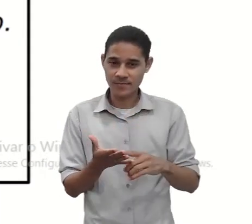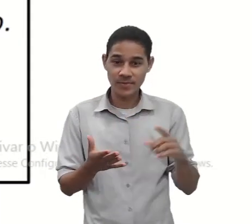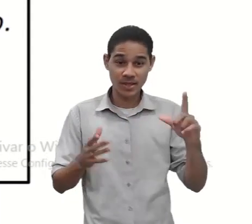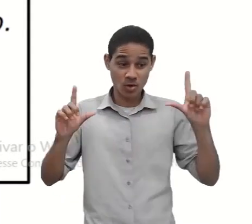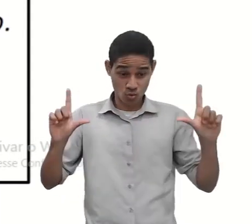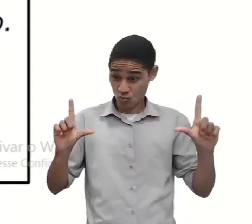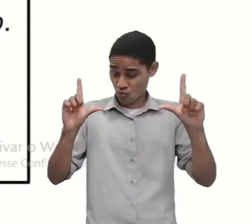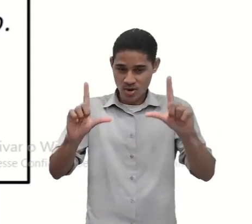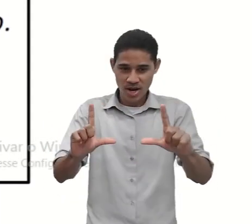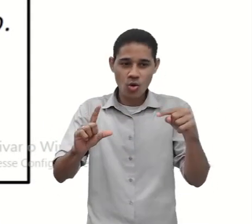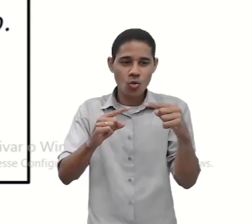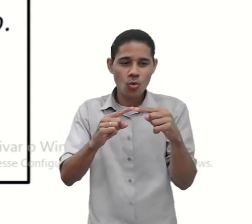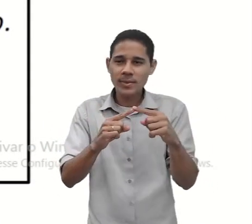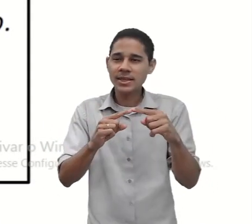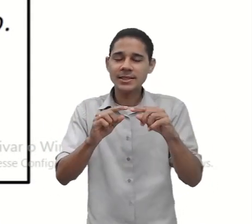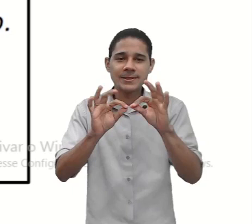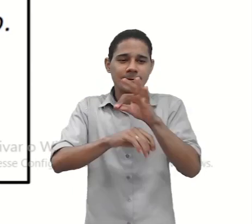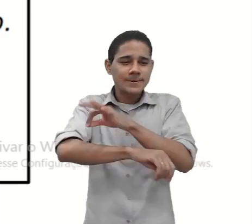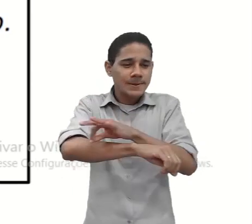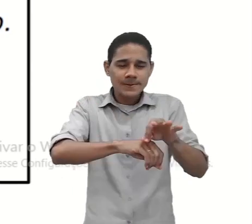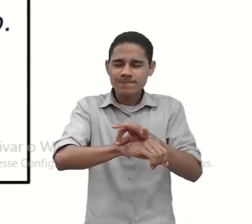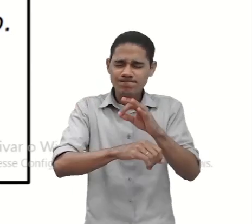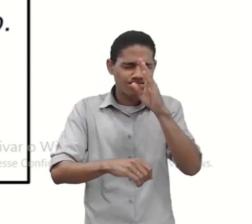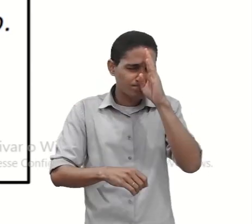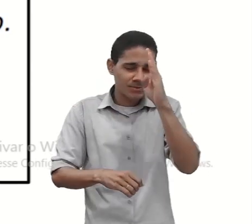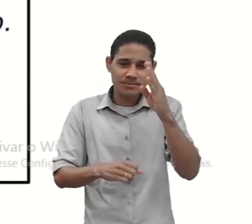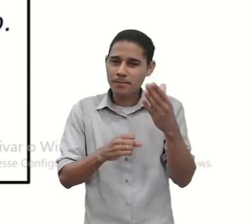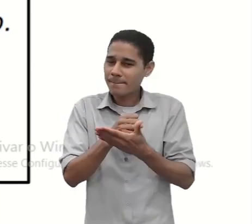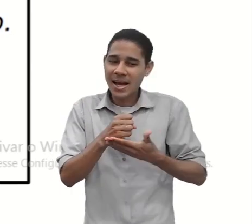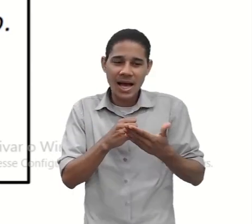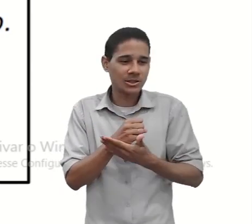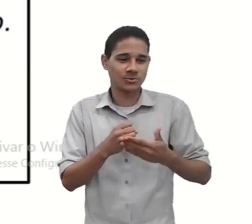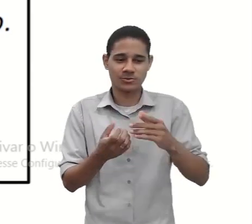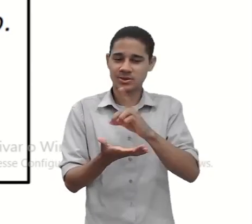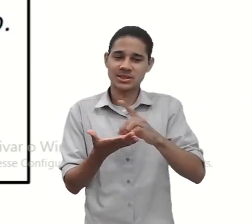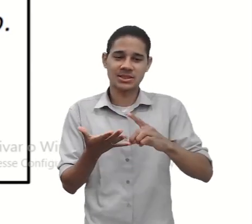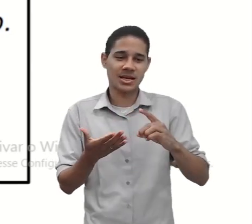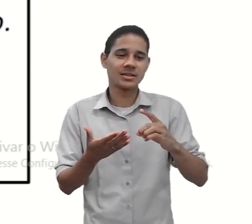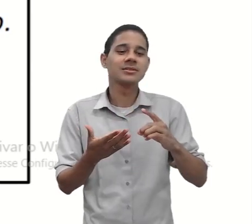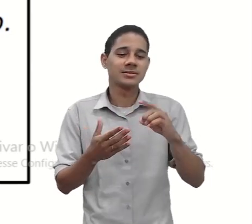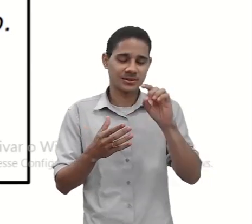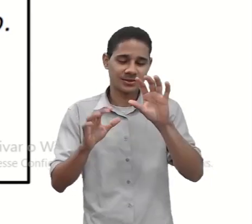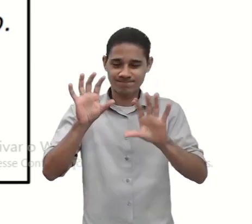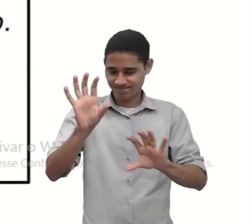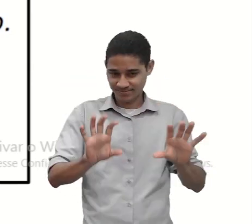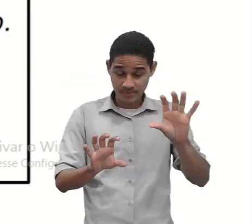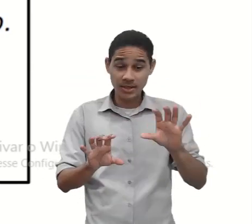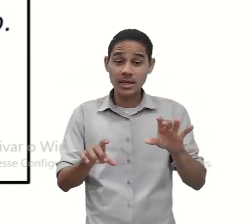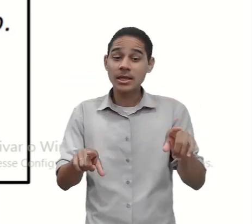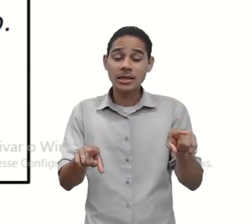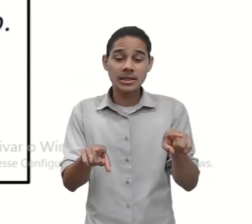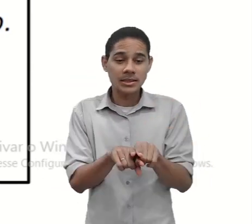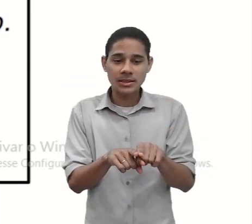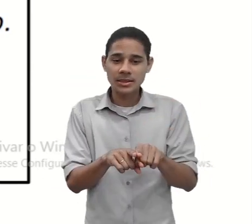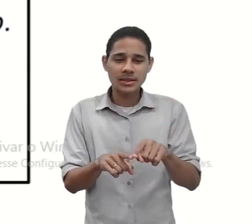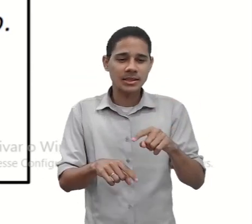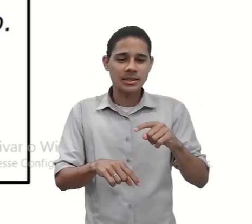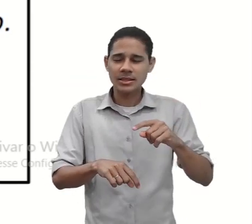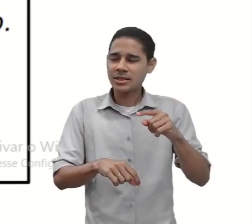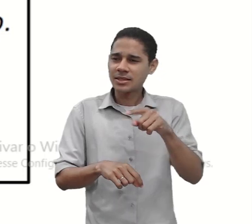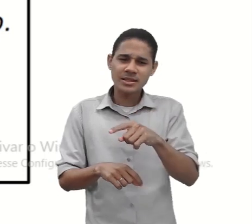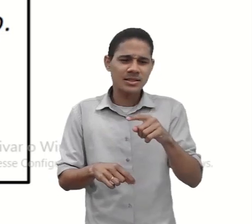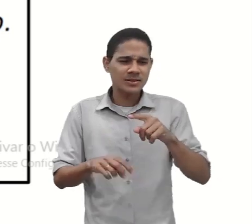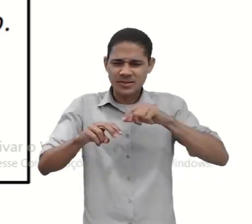enquadramento ela faz parte da arquitetura fundamental do design gráfico. Na verdade, ele é um dos atos mais persistentes, inevitáveis,